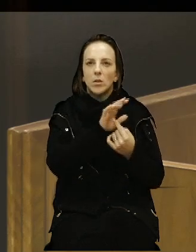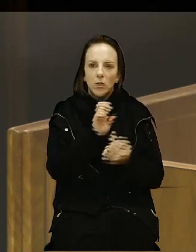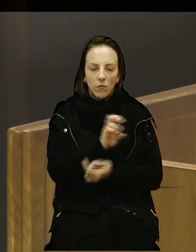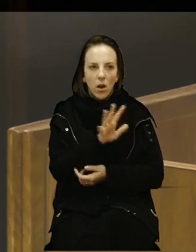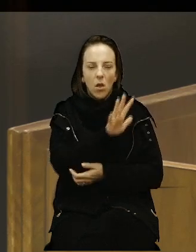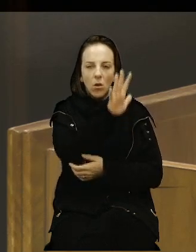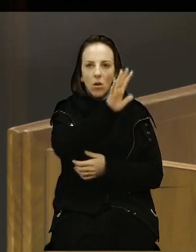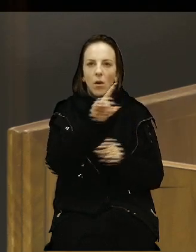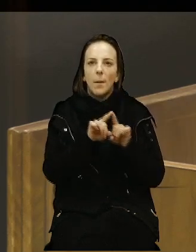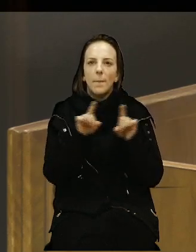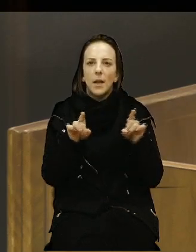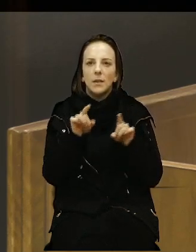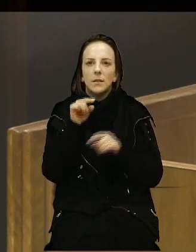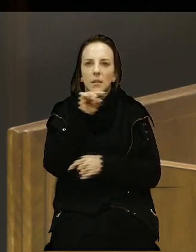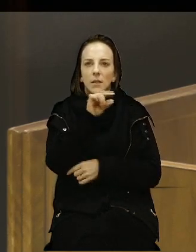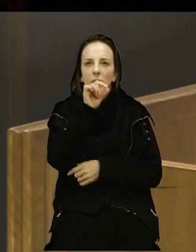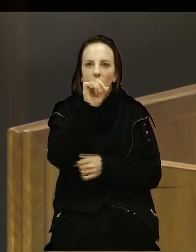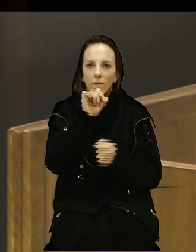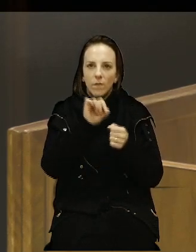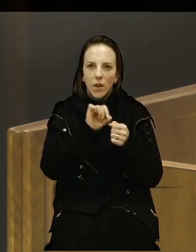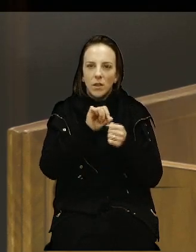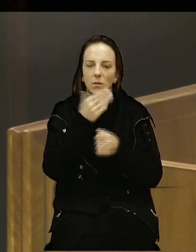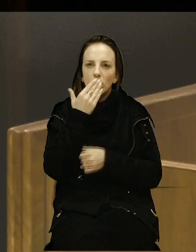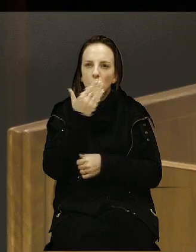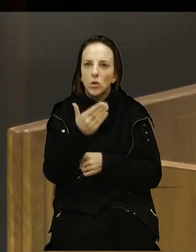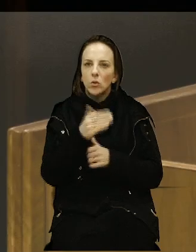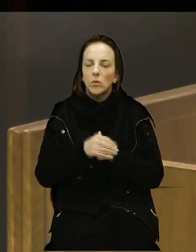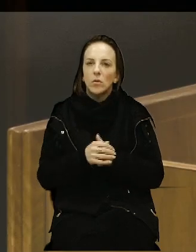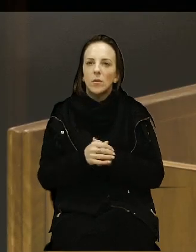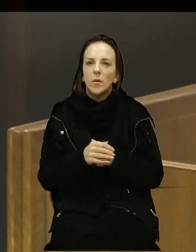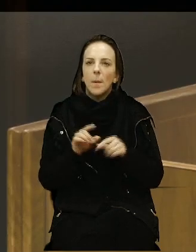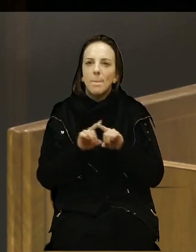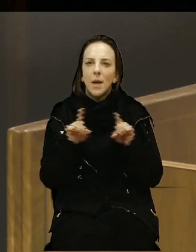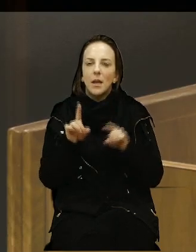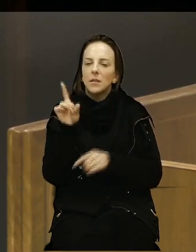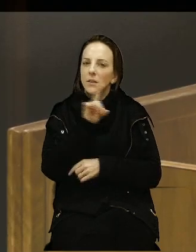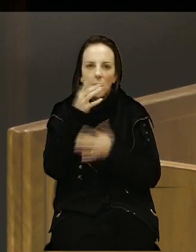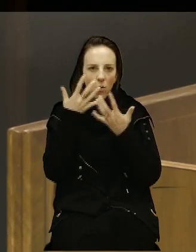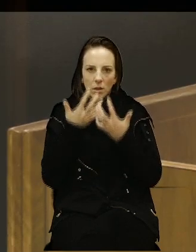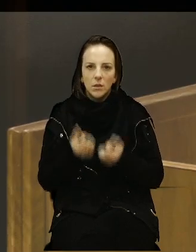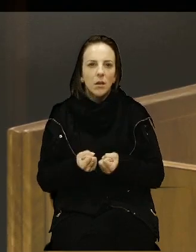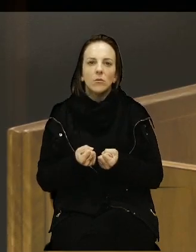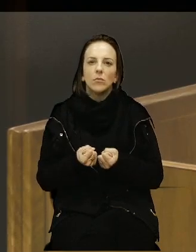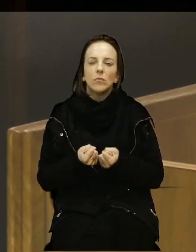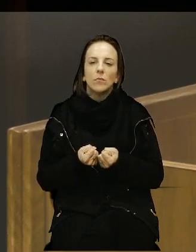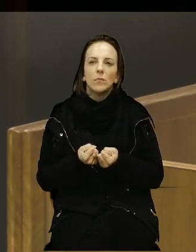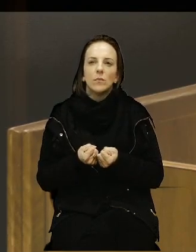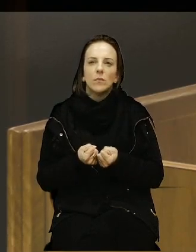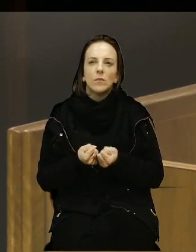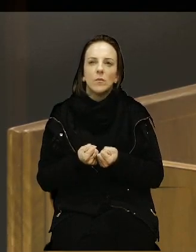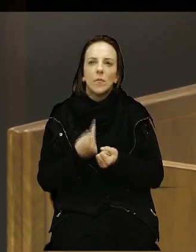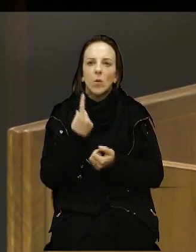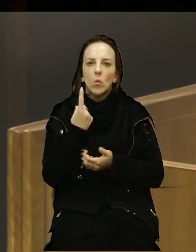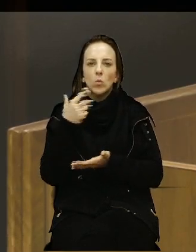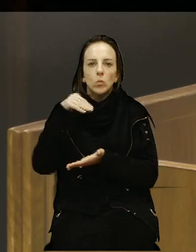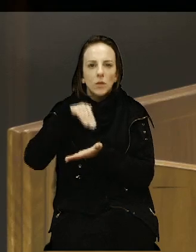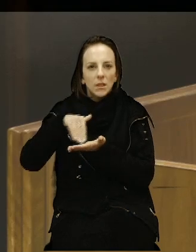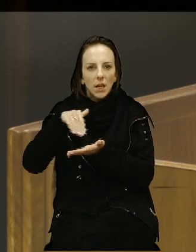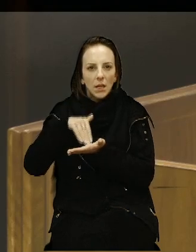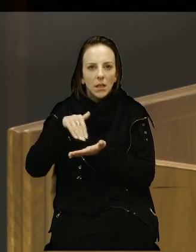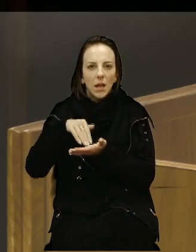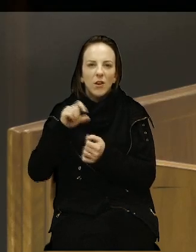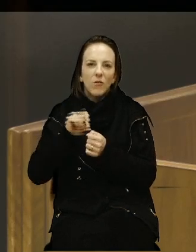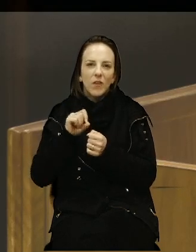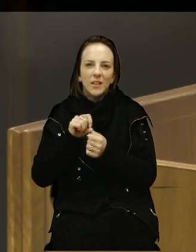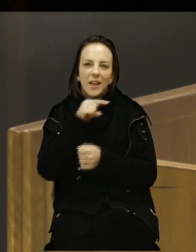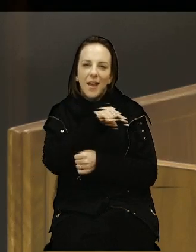que a população fez o pedido e foi feito. Agora, não admito um secretário fazer esse